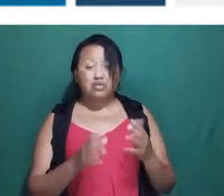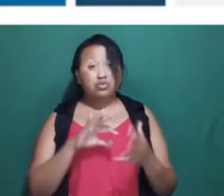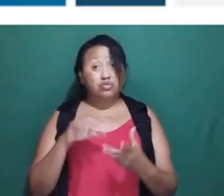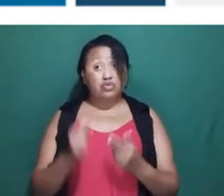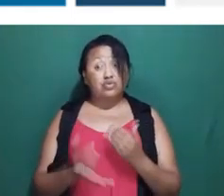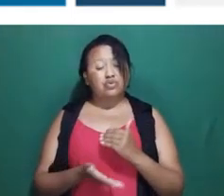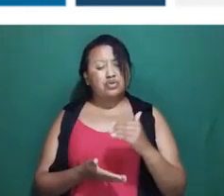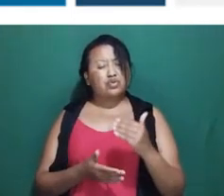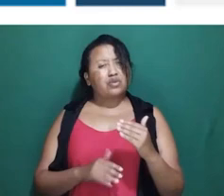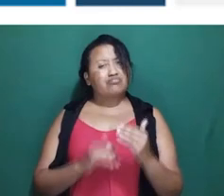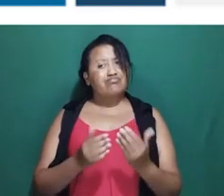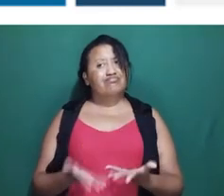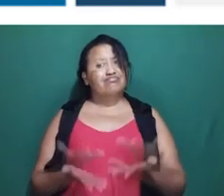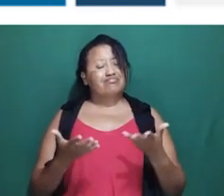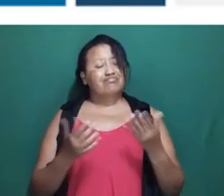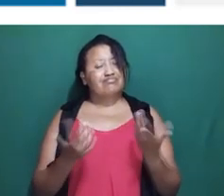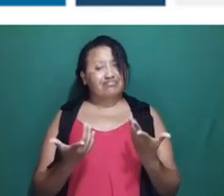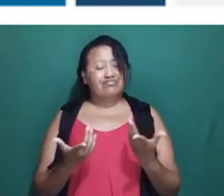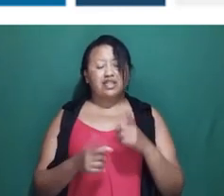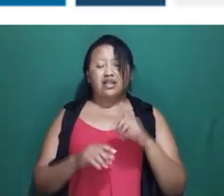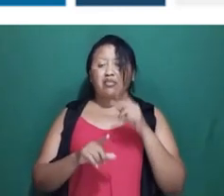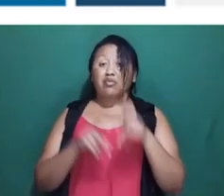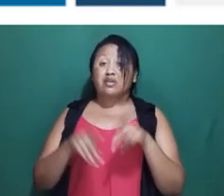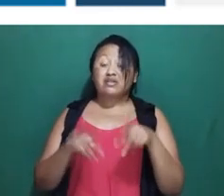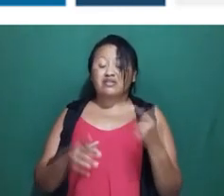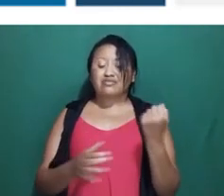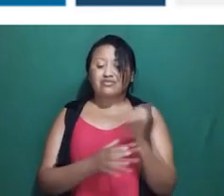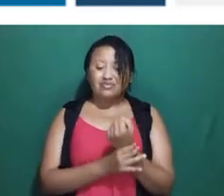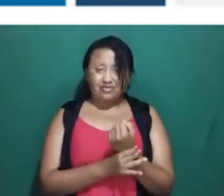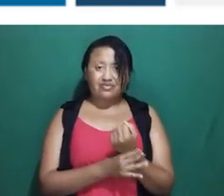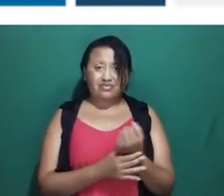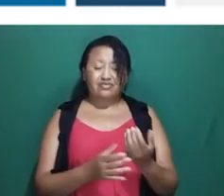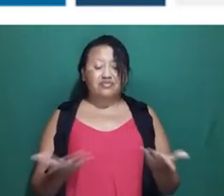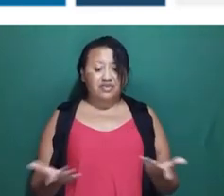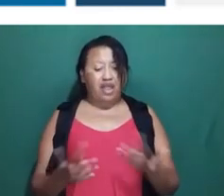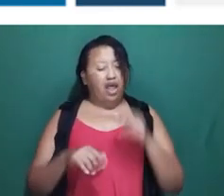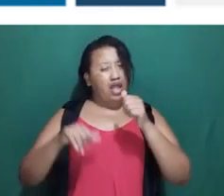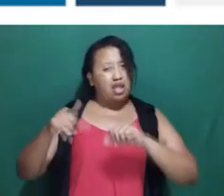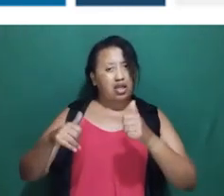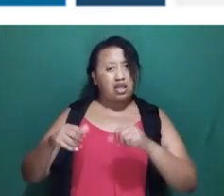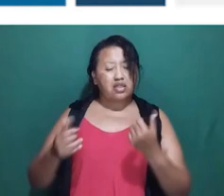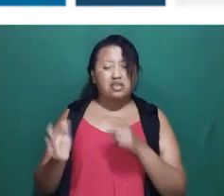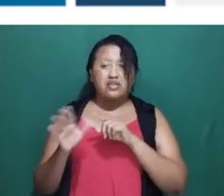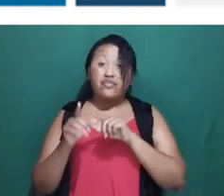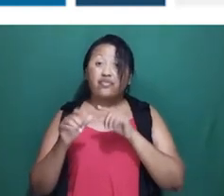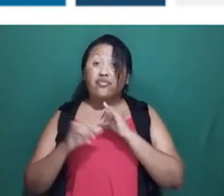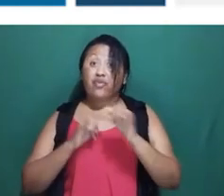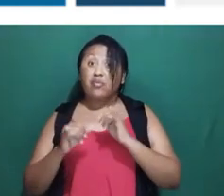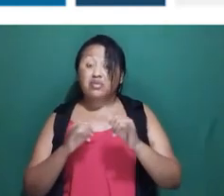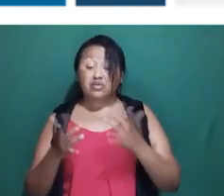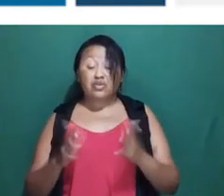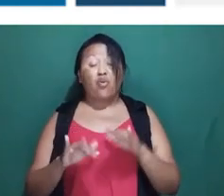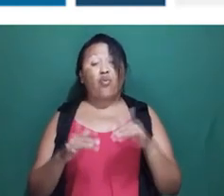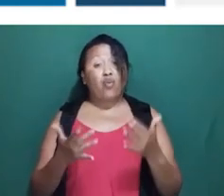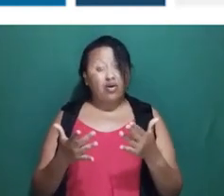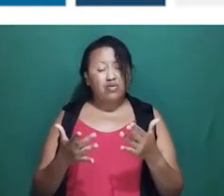produtivo para subir as demandas da população de forma sustentável Analisa as ações abaixo e indique qual delas atenderia